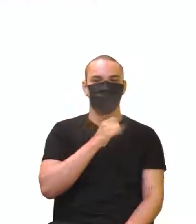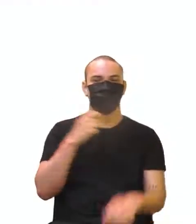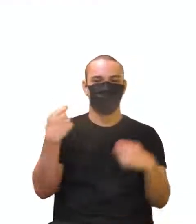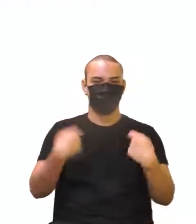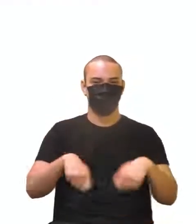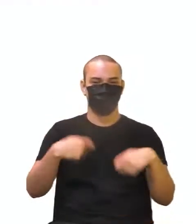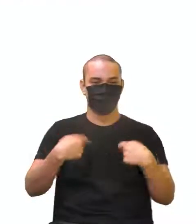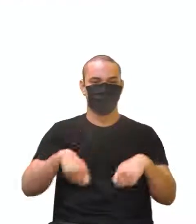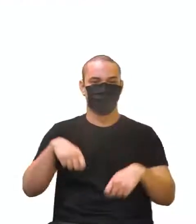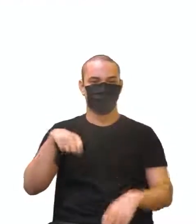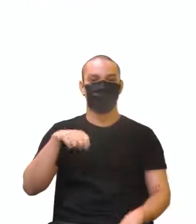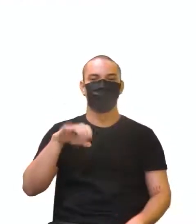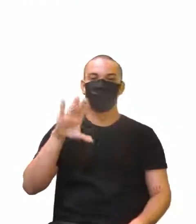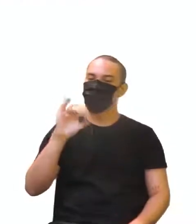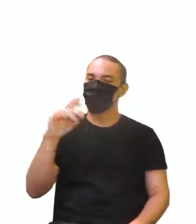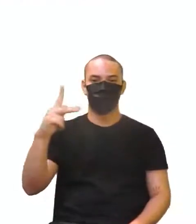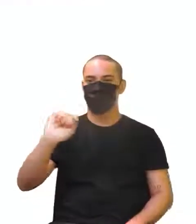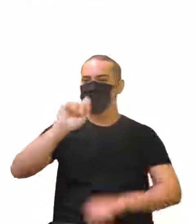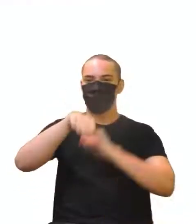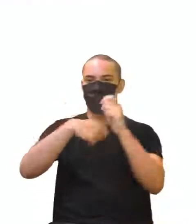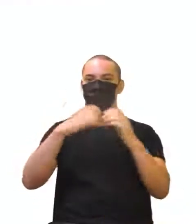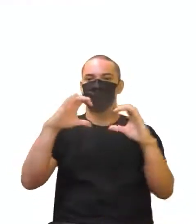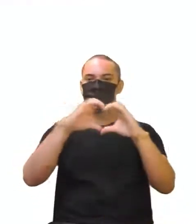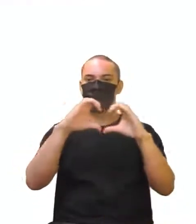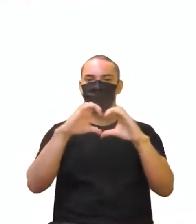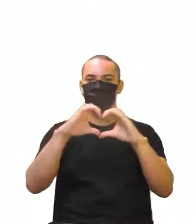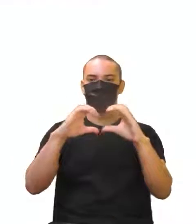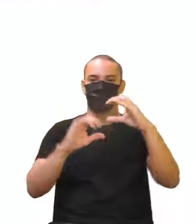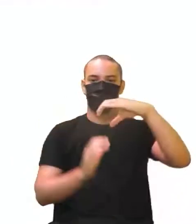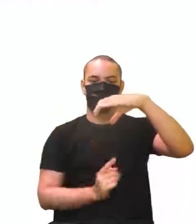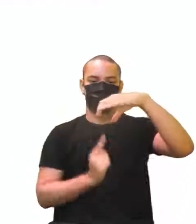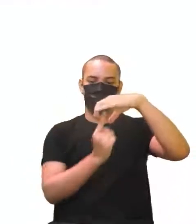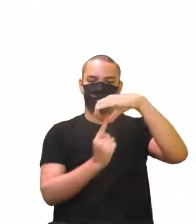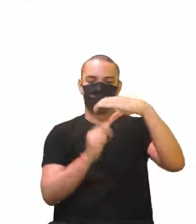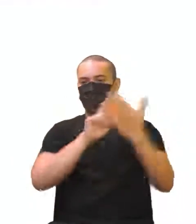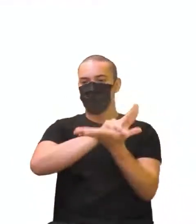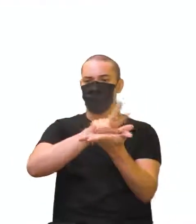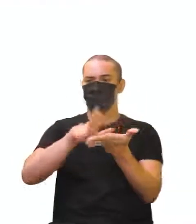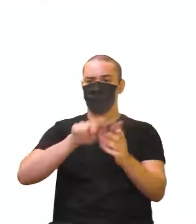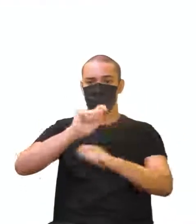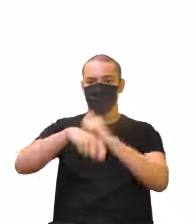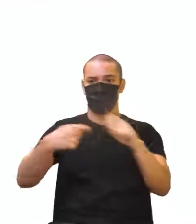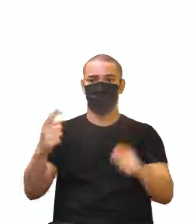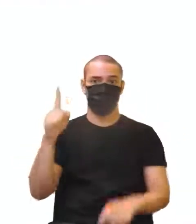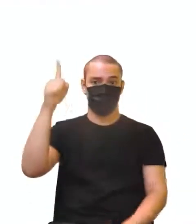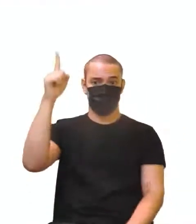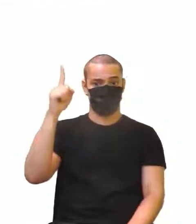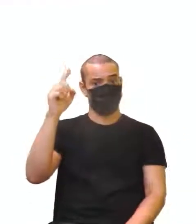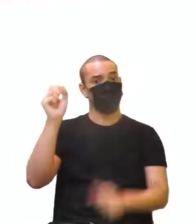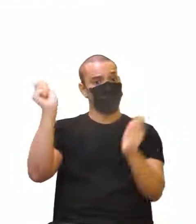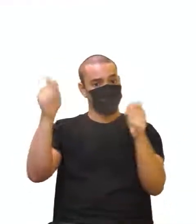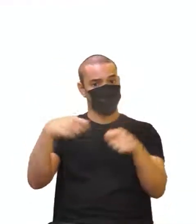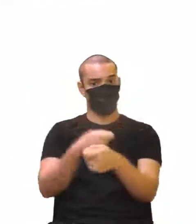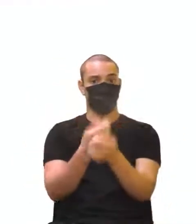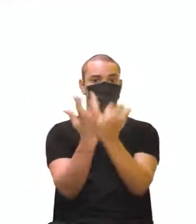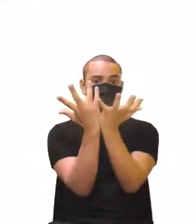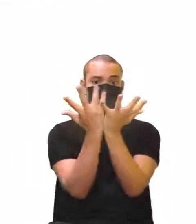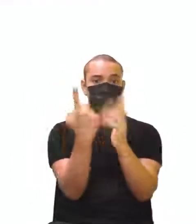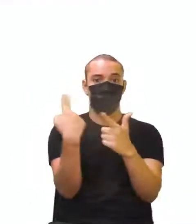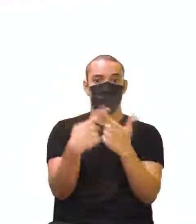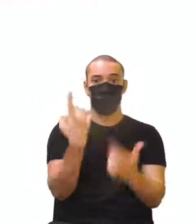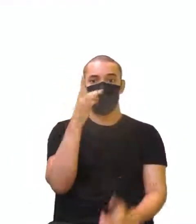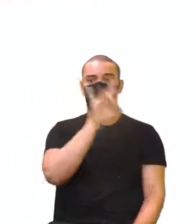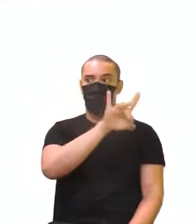copa, sei lá, quais outros símbolos aí das cartas, tá bom? Mas eles estão ali na parada. Porque cada